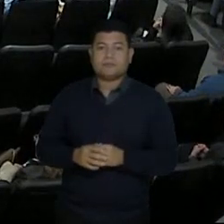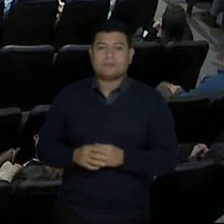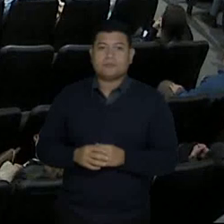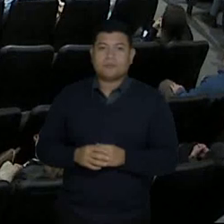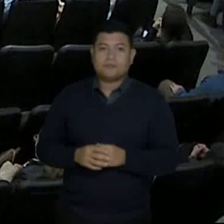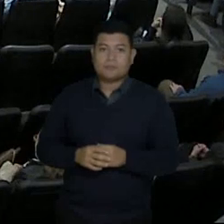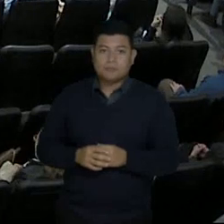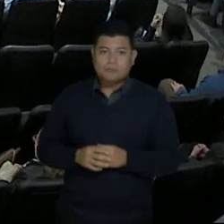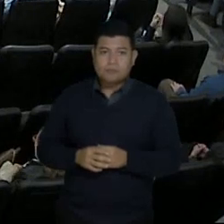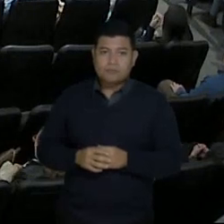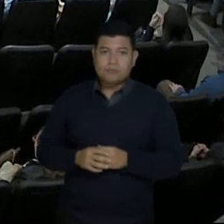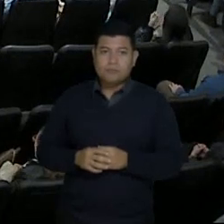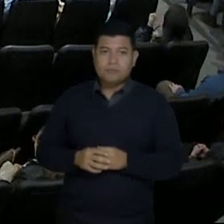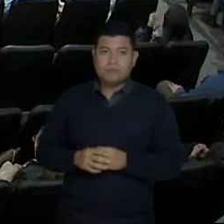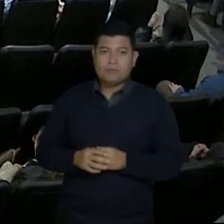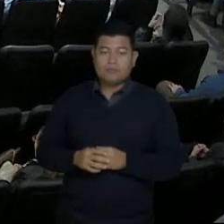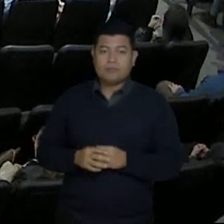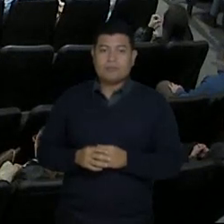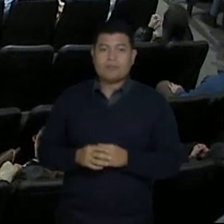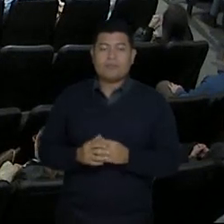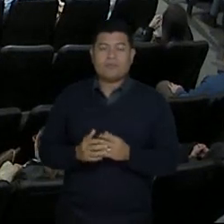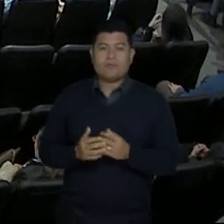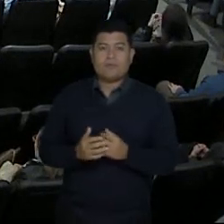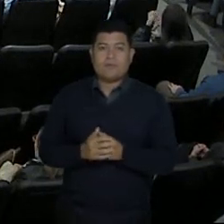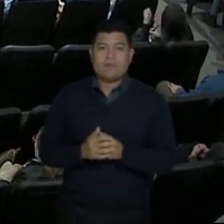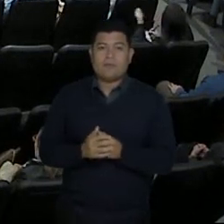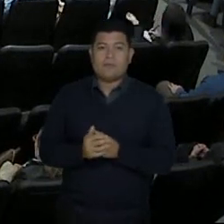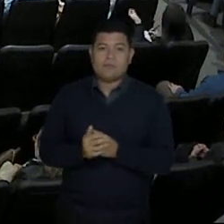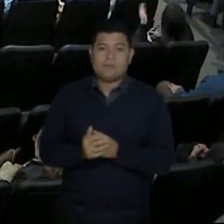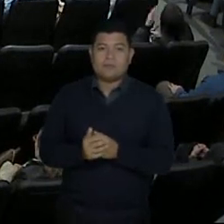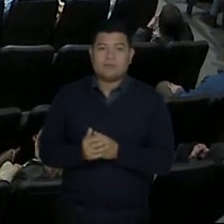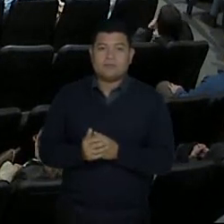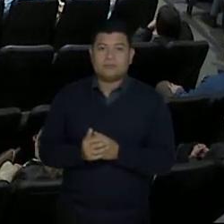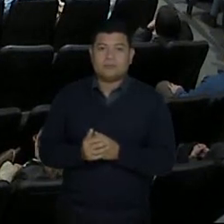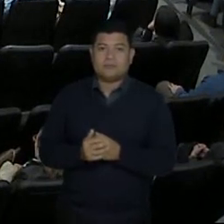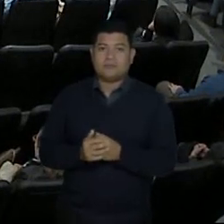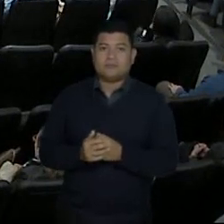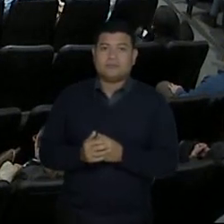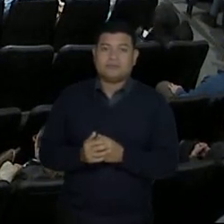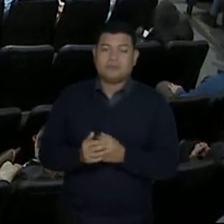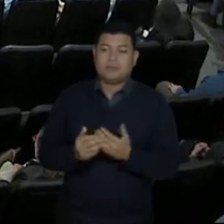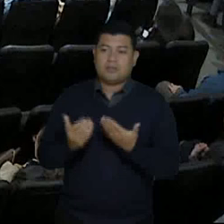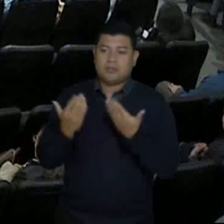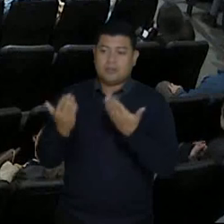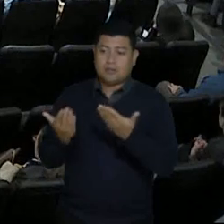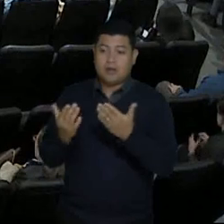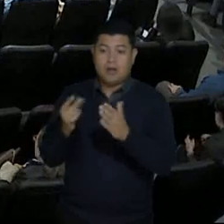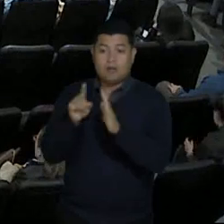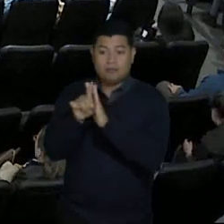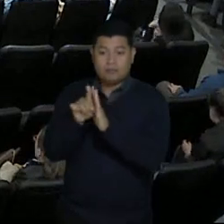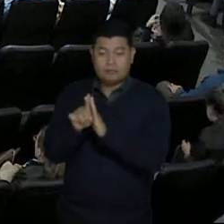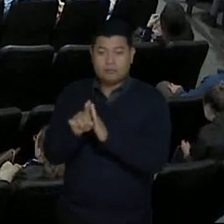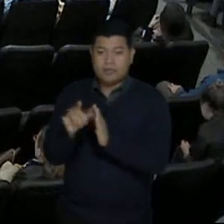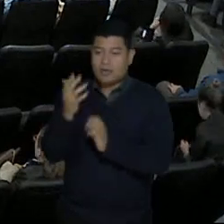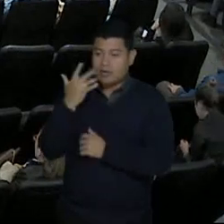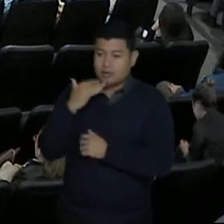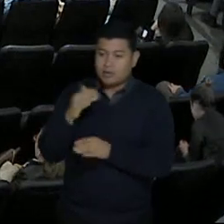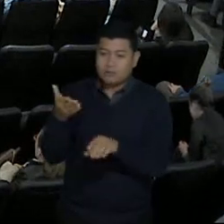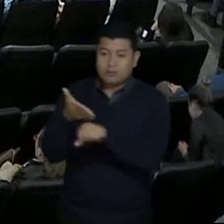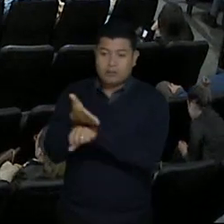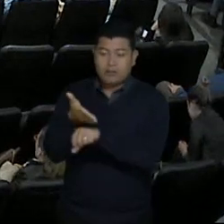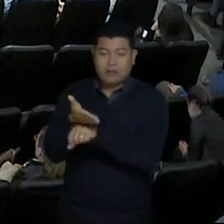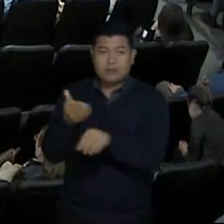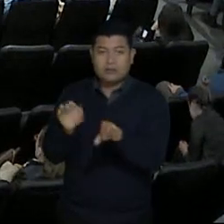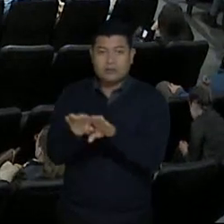anamnesia específica da família complementando os dados da triagem a criança participa também